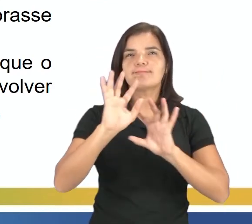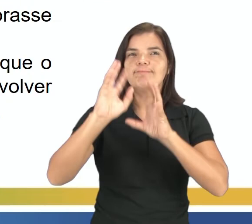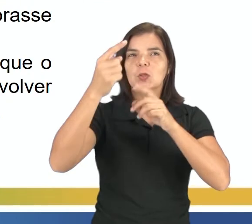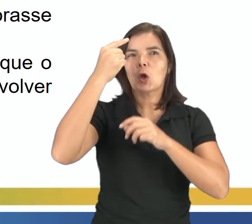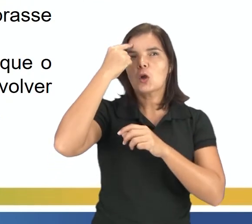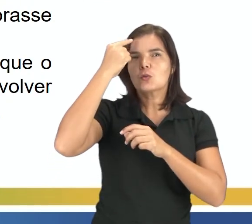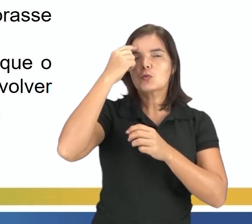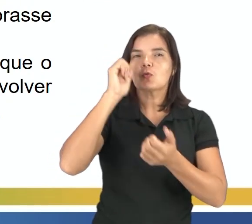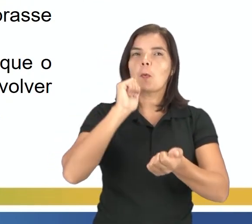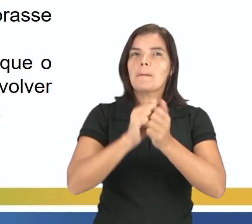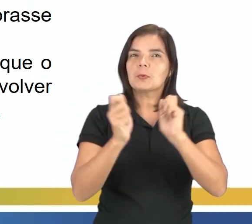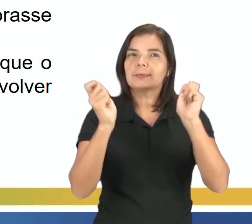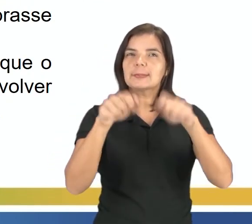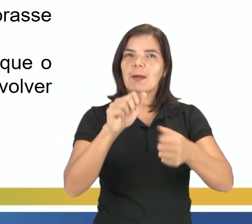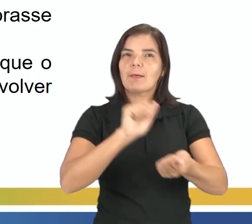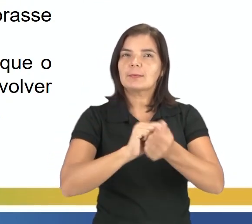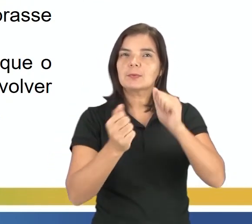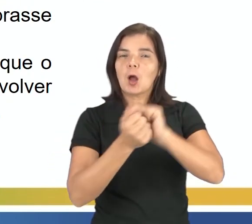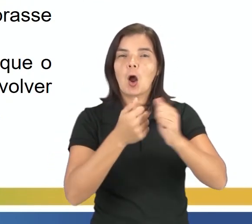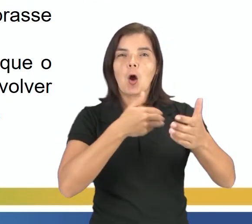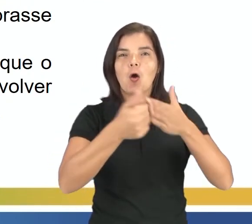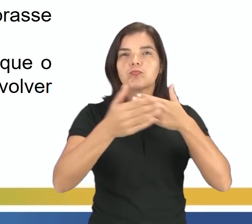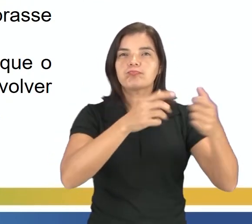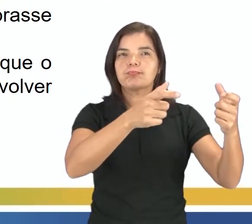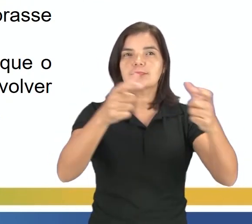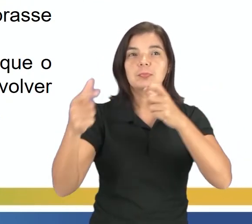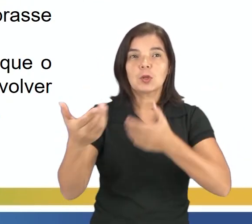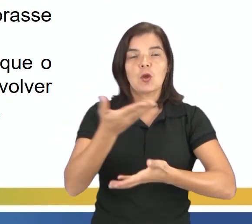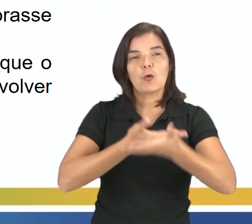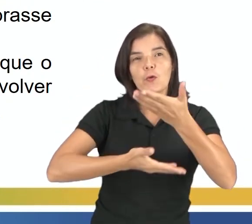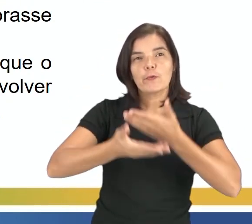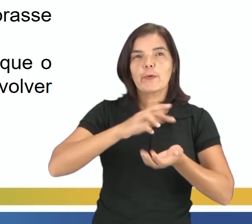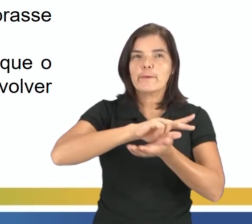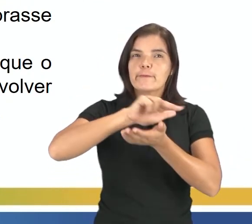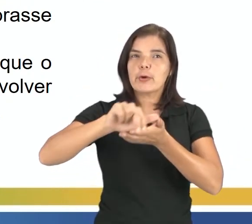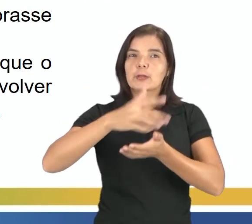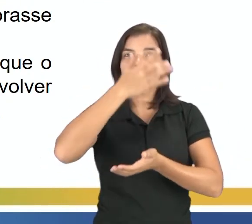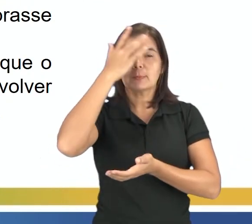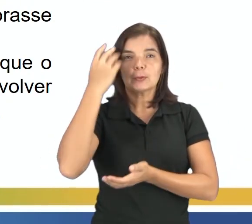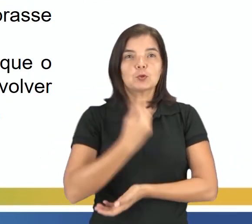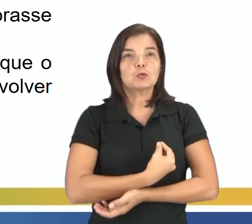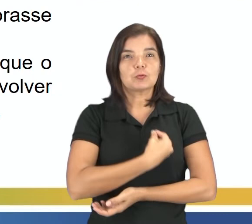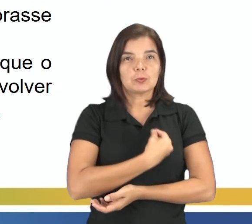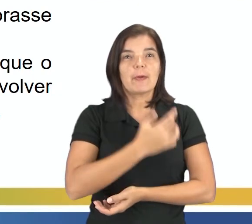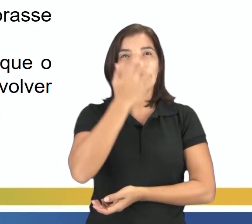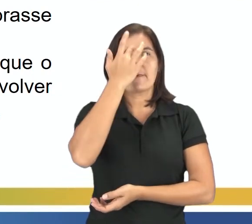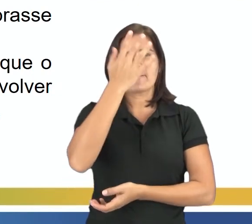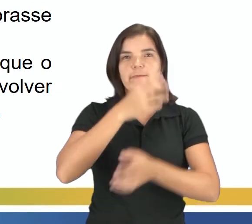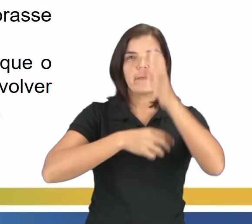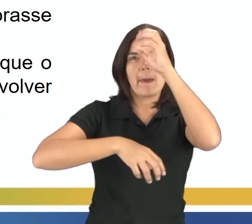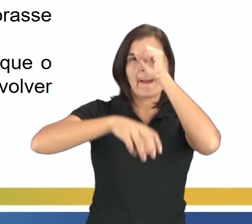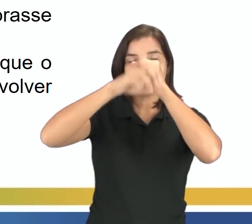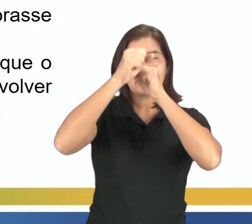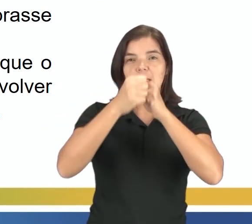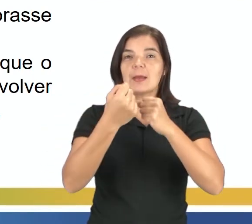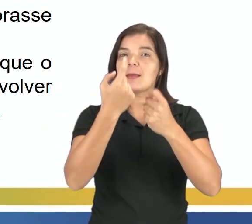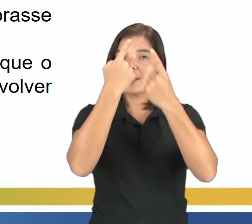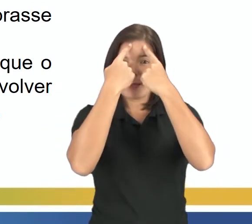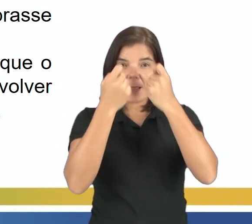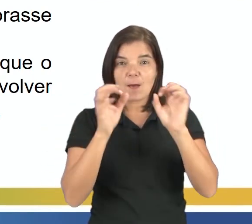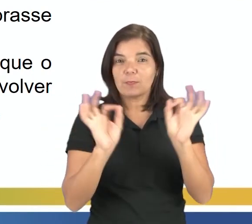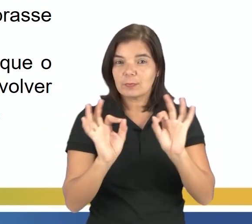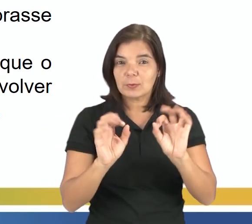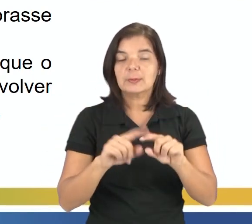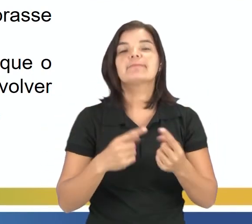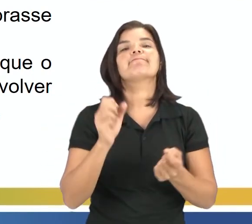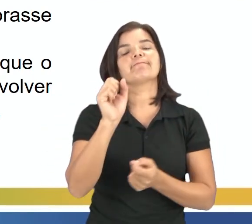basquete, pensou que o jogo deveria ser adaptável a qualquer espaço, envolver vários jogadores, ser fácil de aprender e não